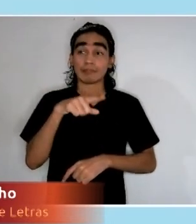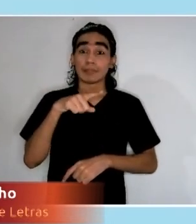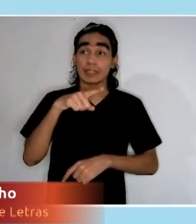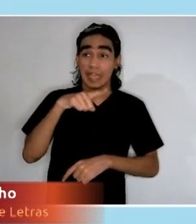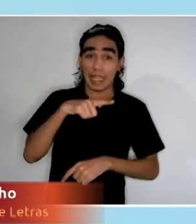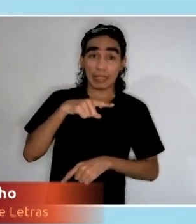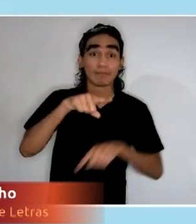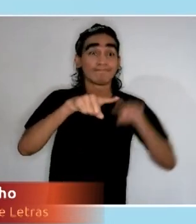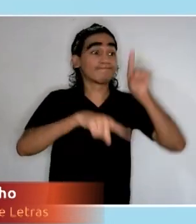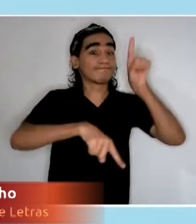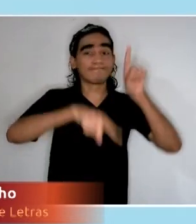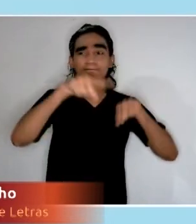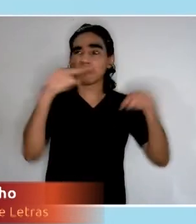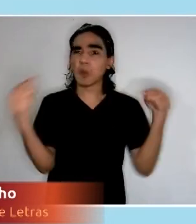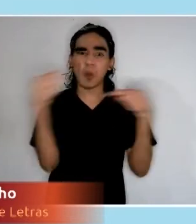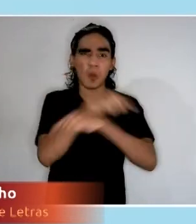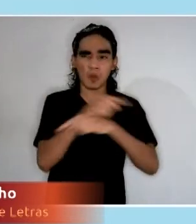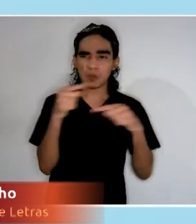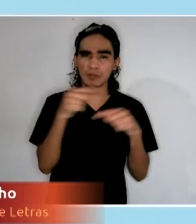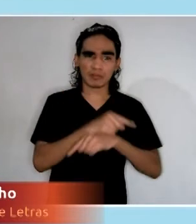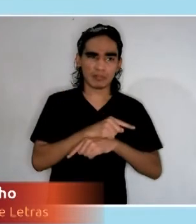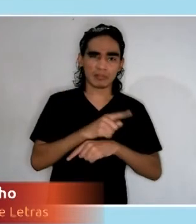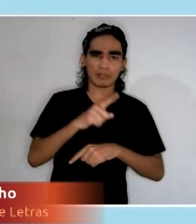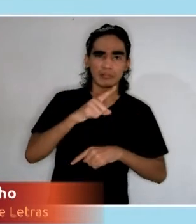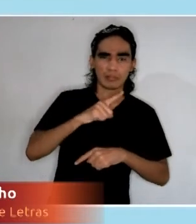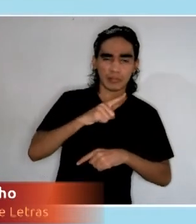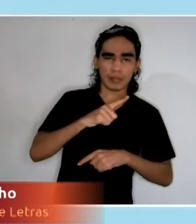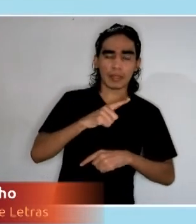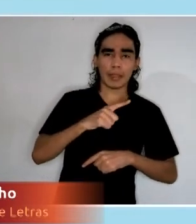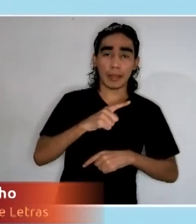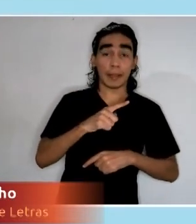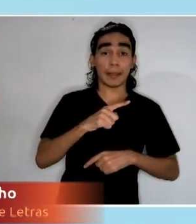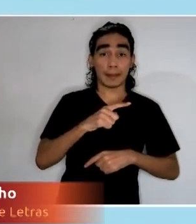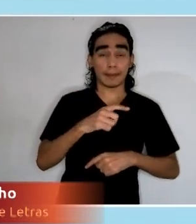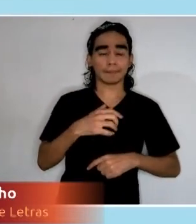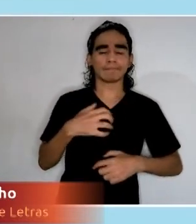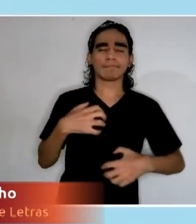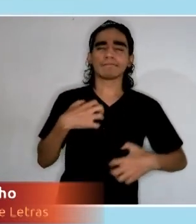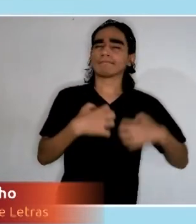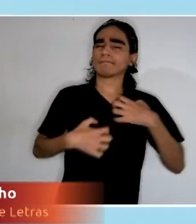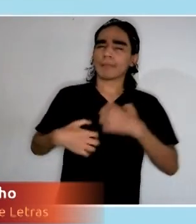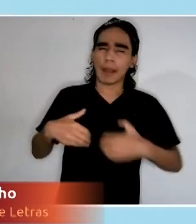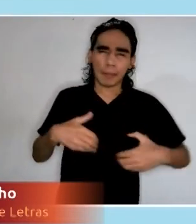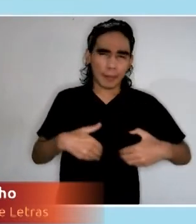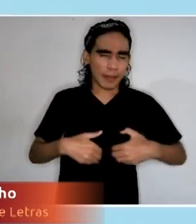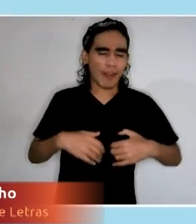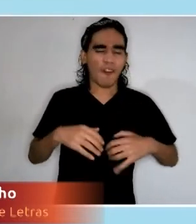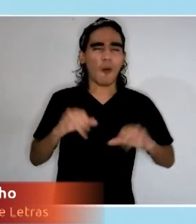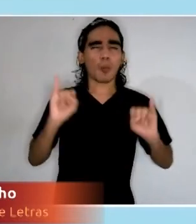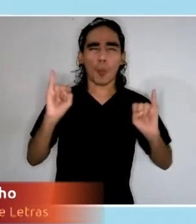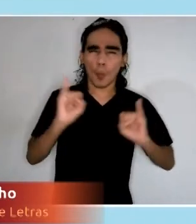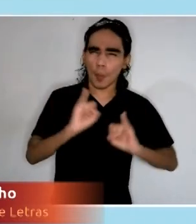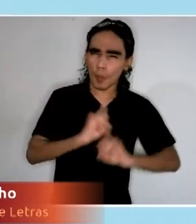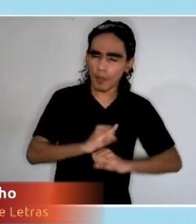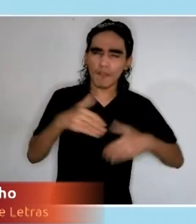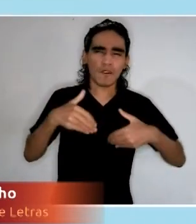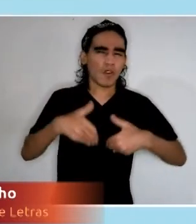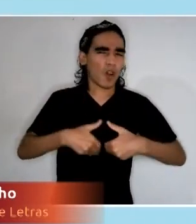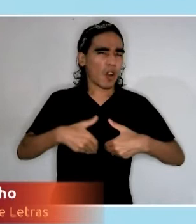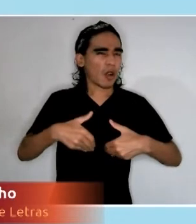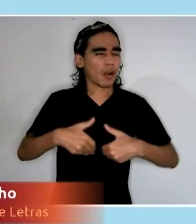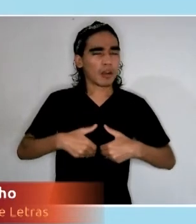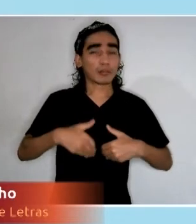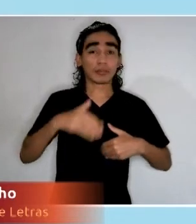contradição, né? De um lado, você tem uma insegurança alimentar que é expressada na fome, na desnutrição de crianças e adultos, quer dizer